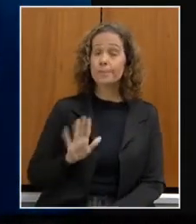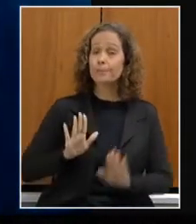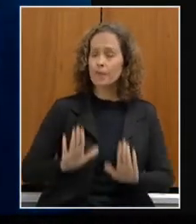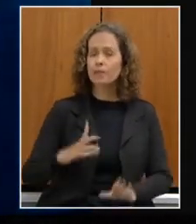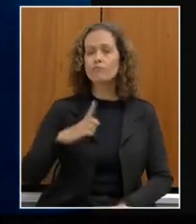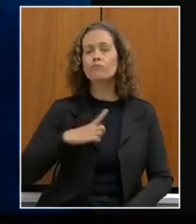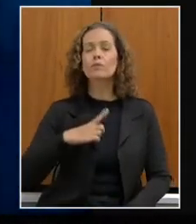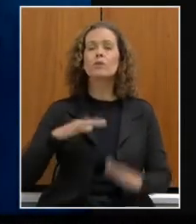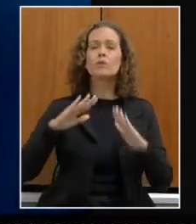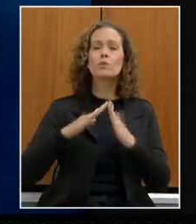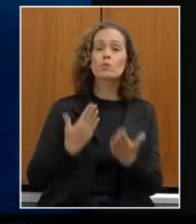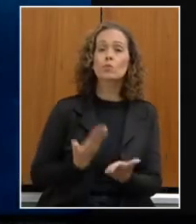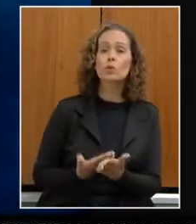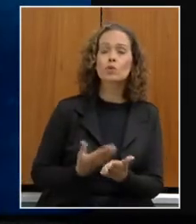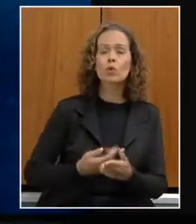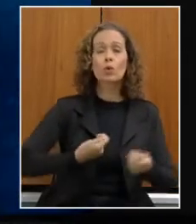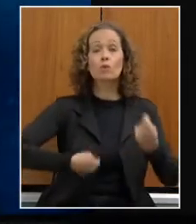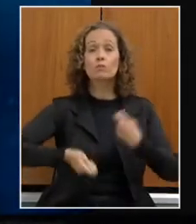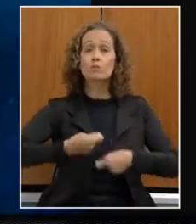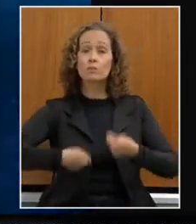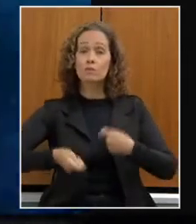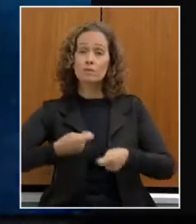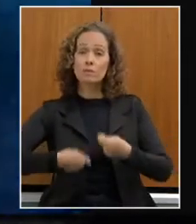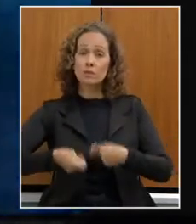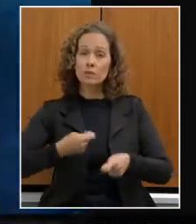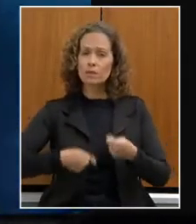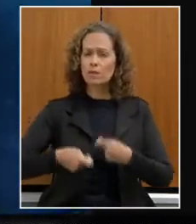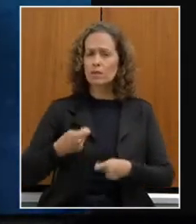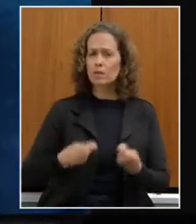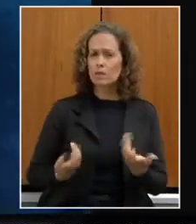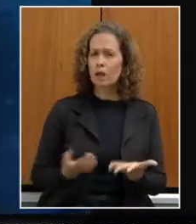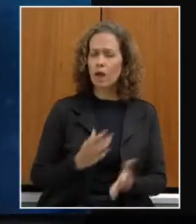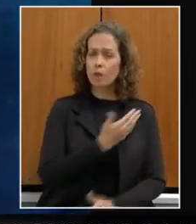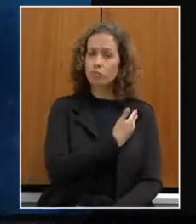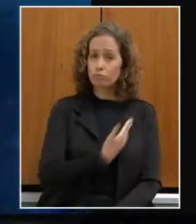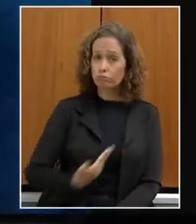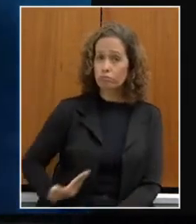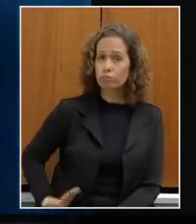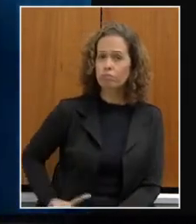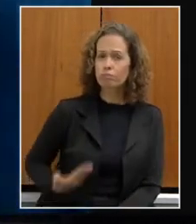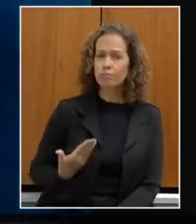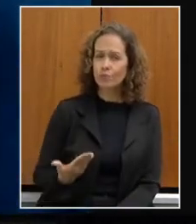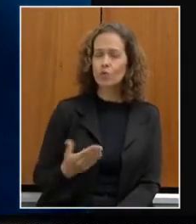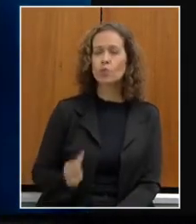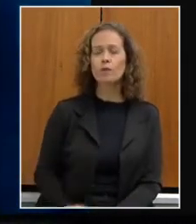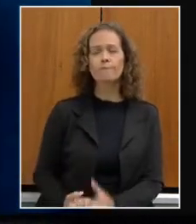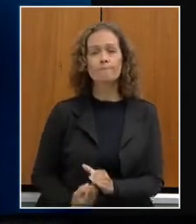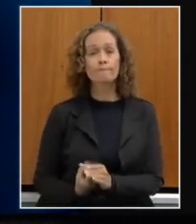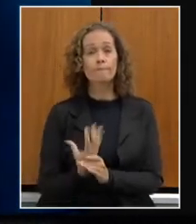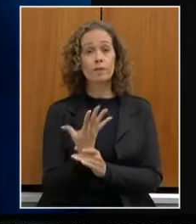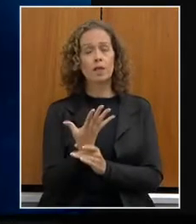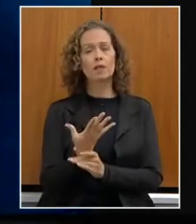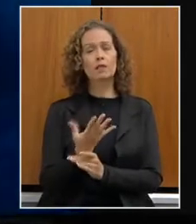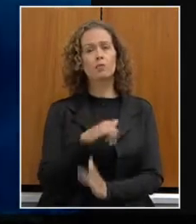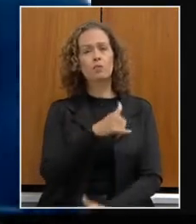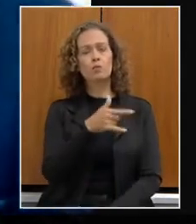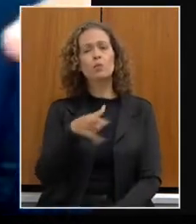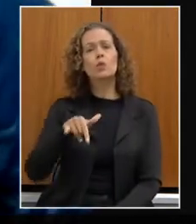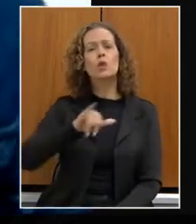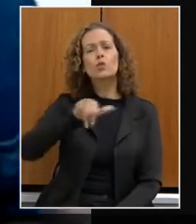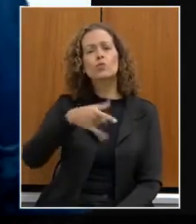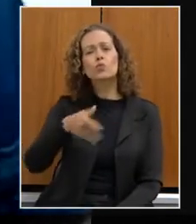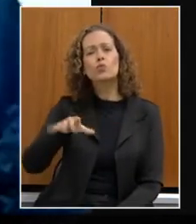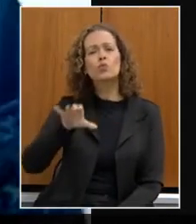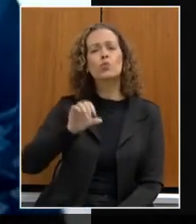de administração pública fundação João Pinheiro que tem muitos pegadinhos em